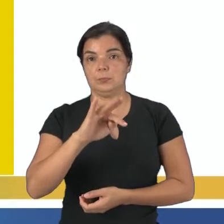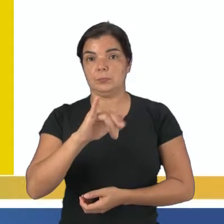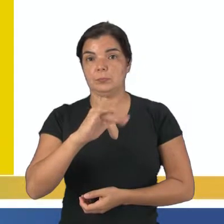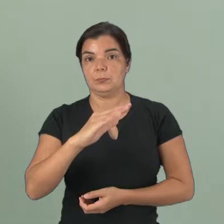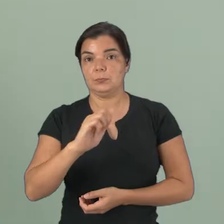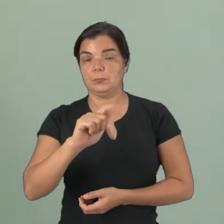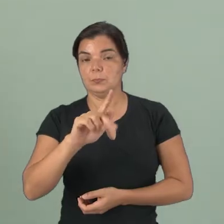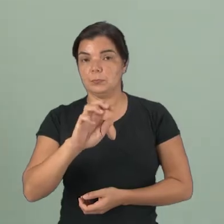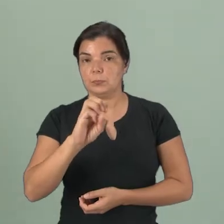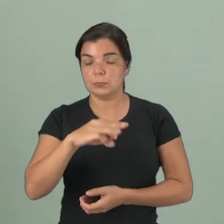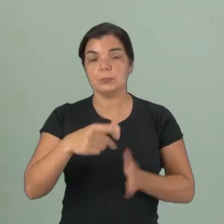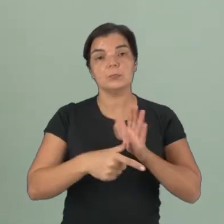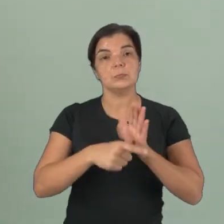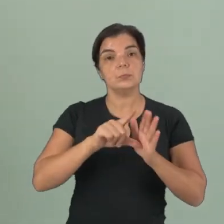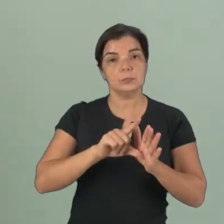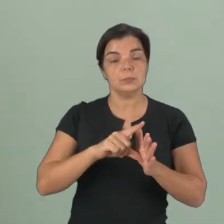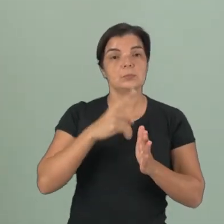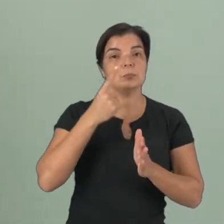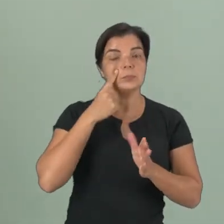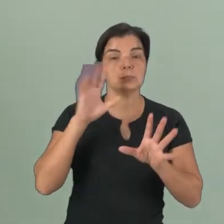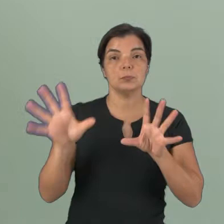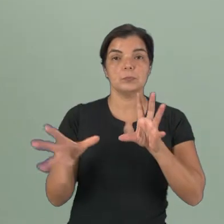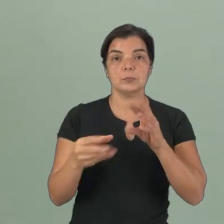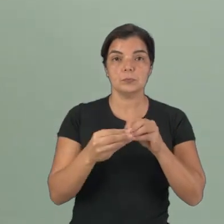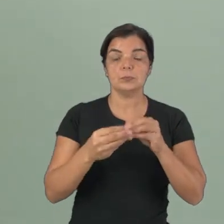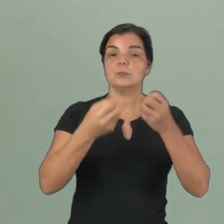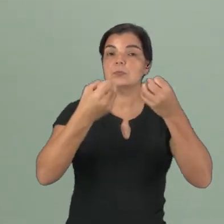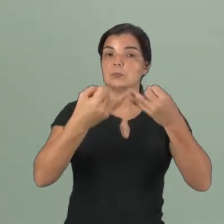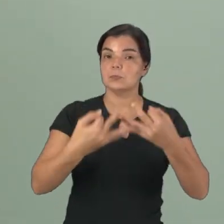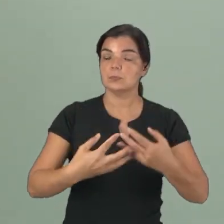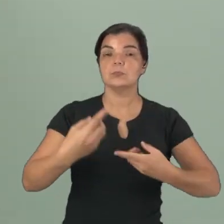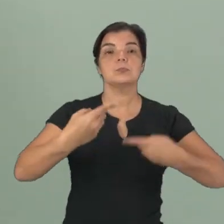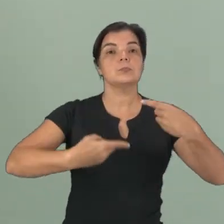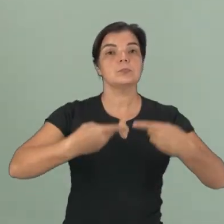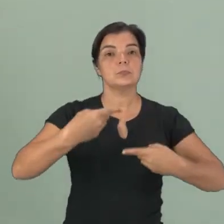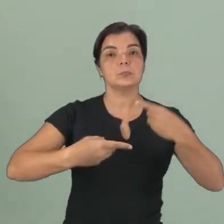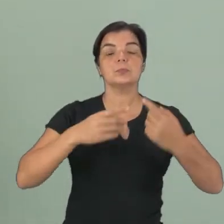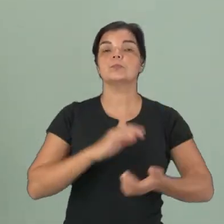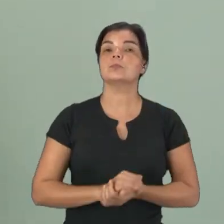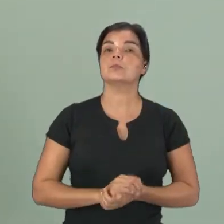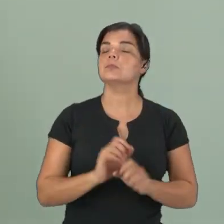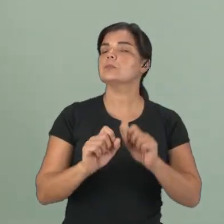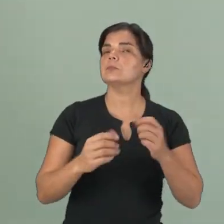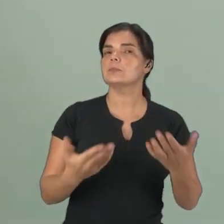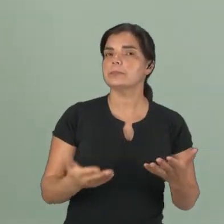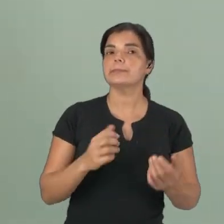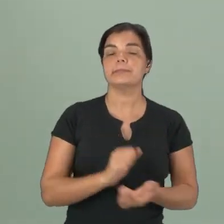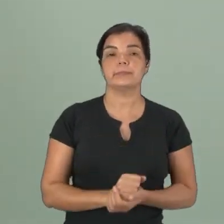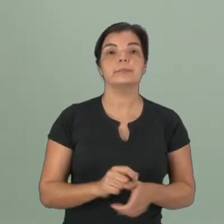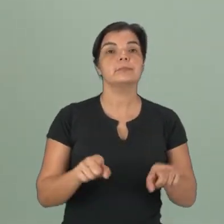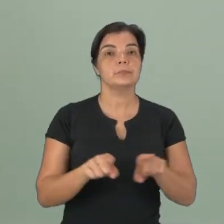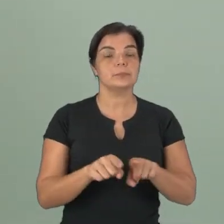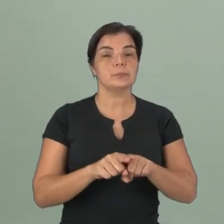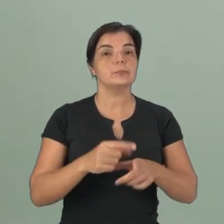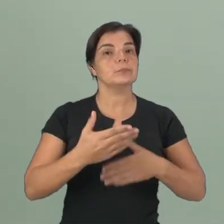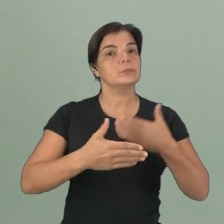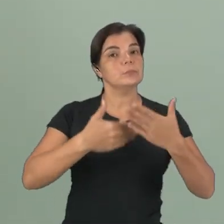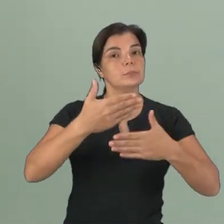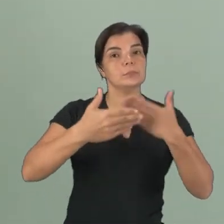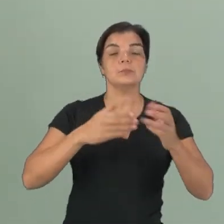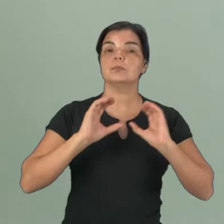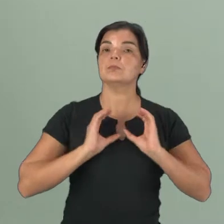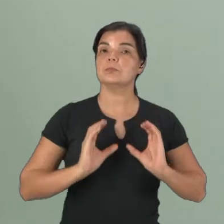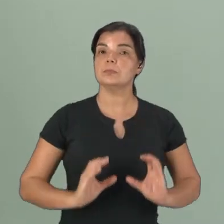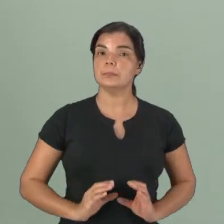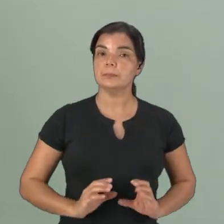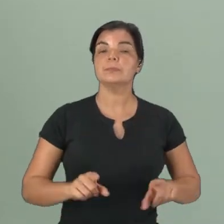de politicagem, vamos dar uma resumida aqui nesse conceito de política. Então, política basicamente é essa atividade que é desenvolvida pelo